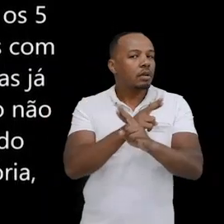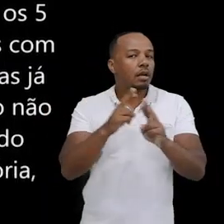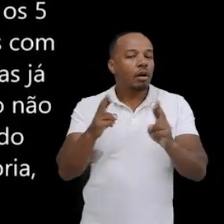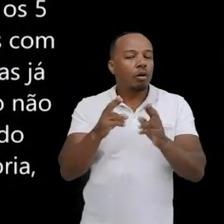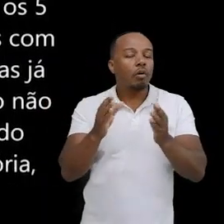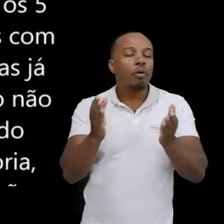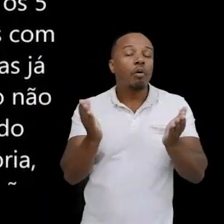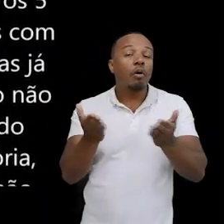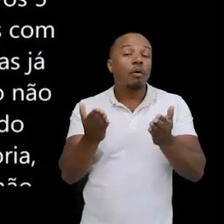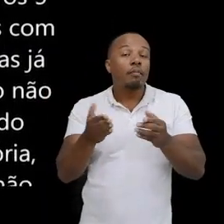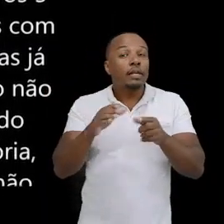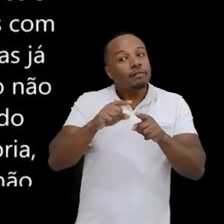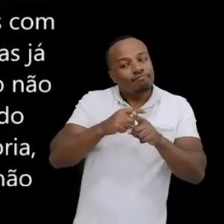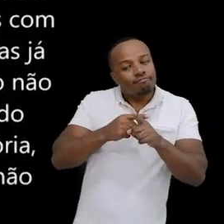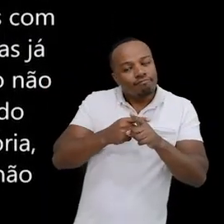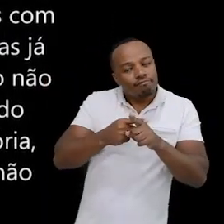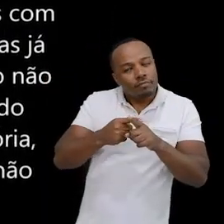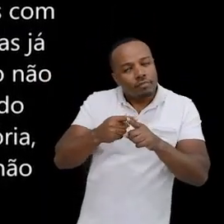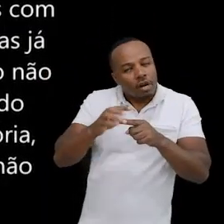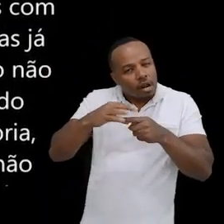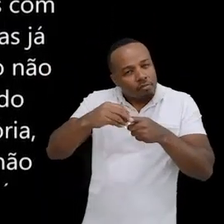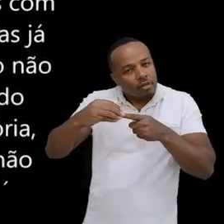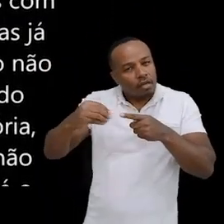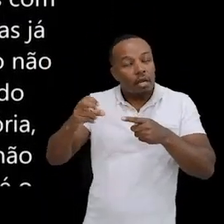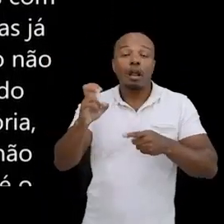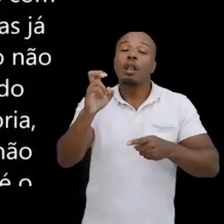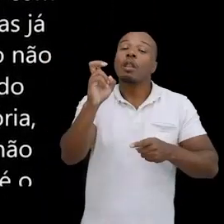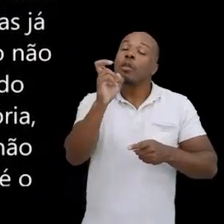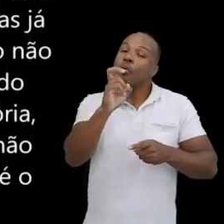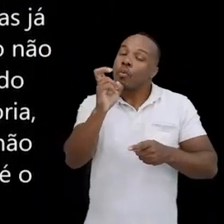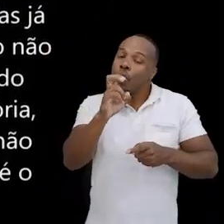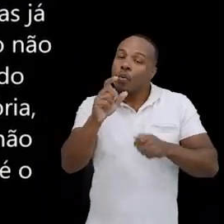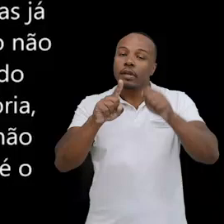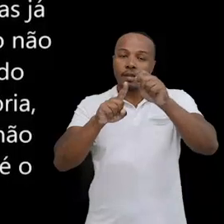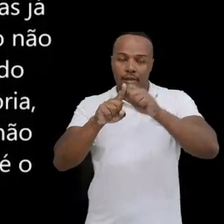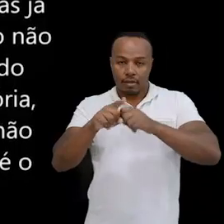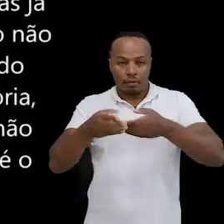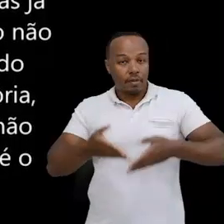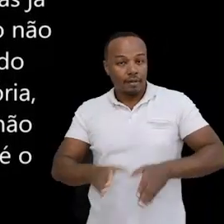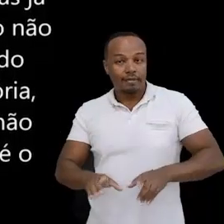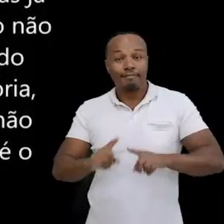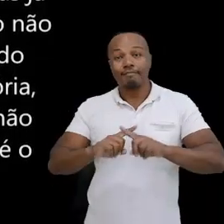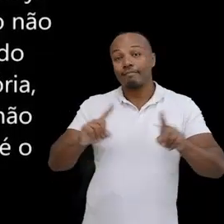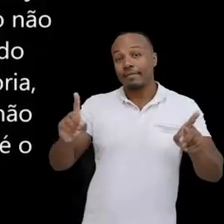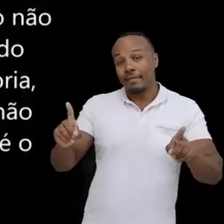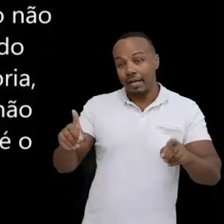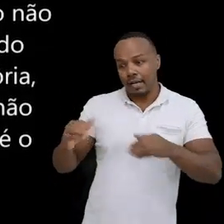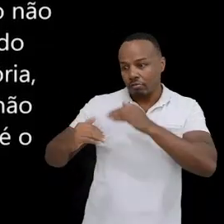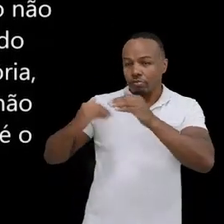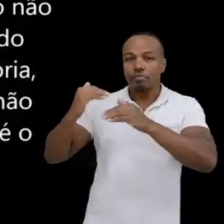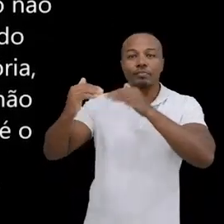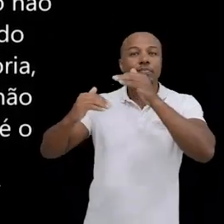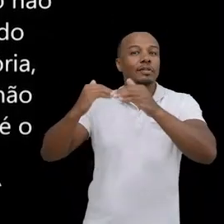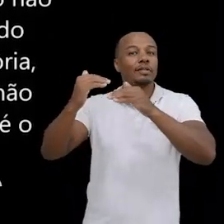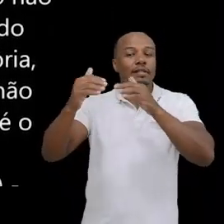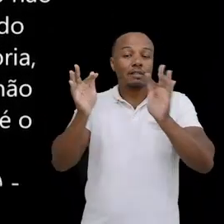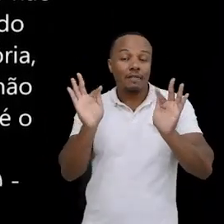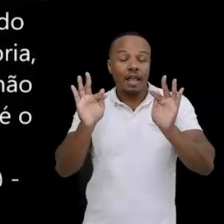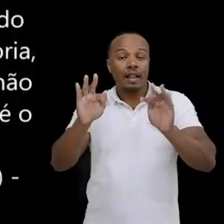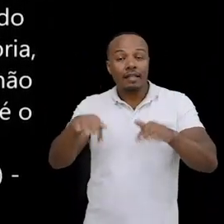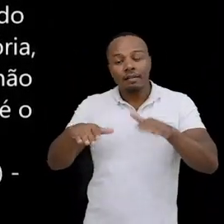Rotas relacionadas com a audição podem começar a ser mielinizadas já no quinto mês da gestação,